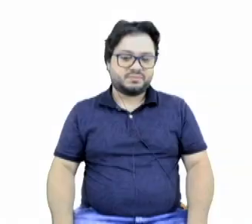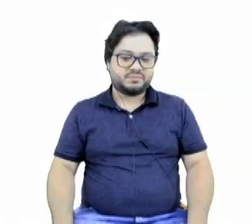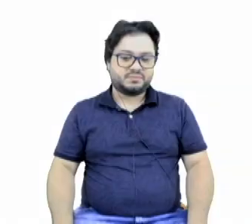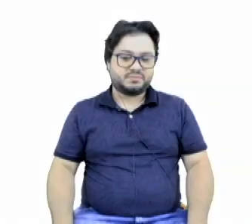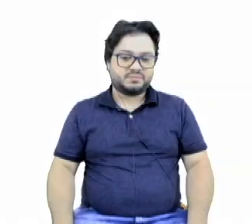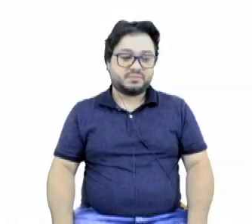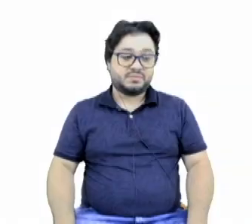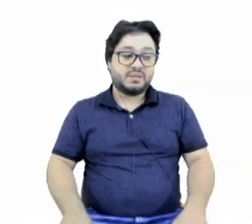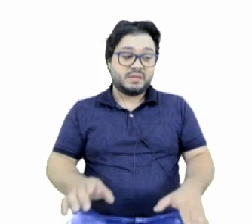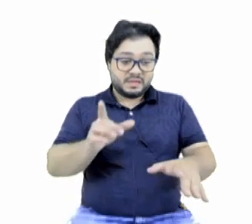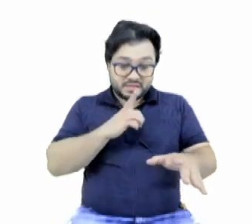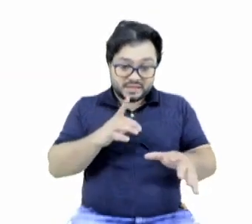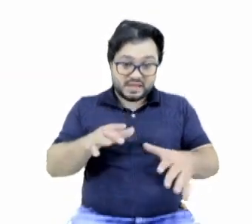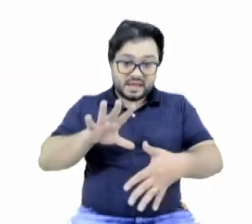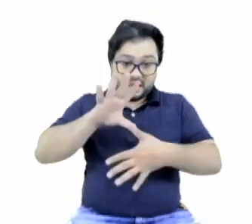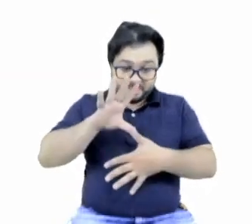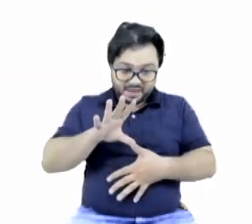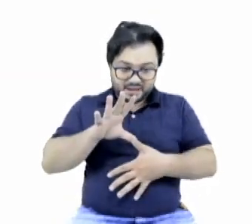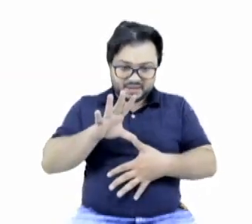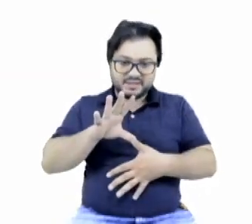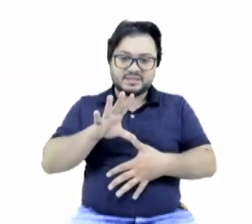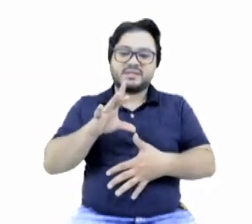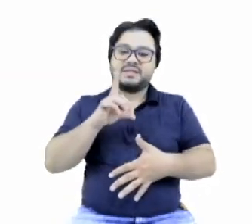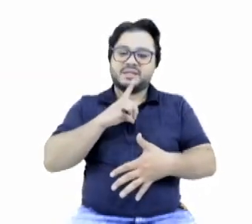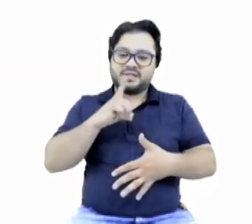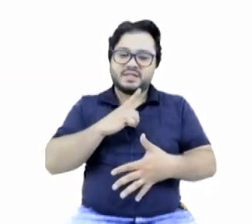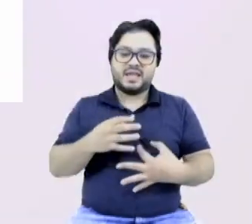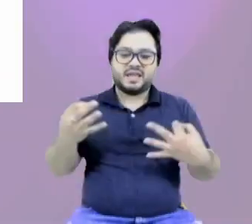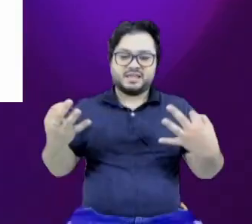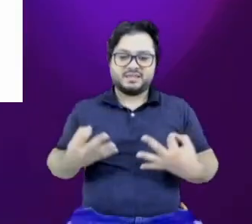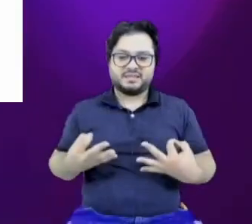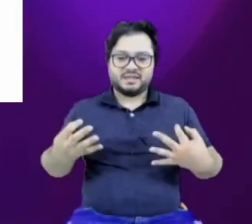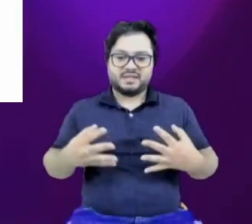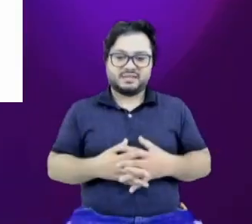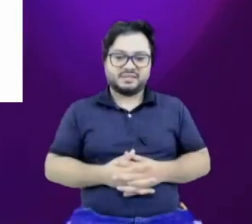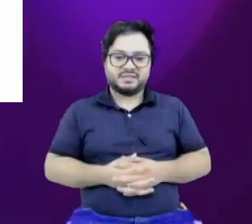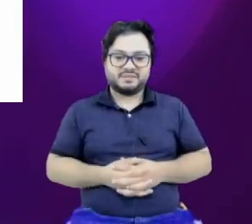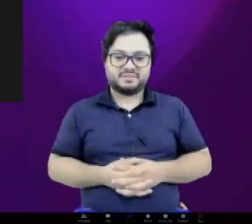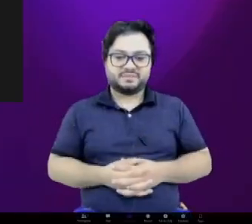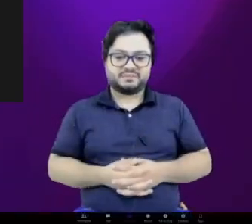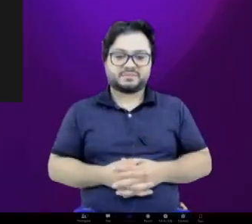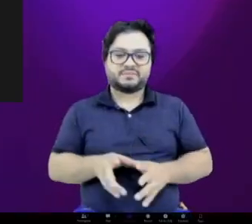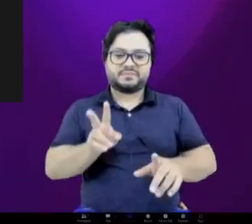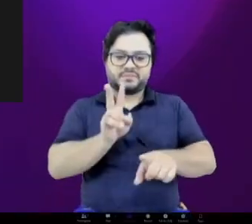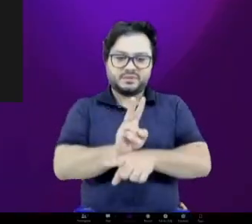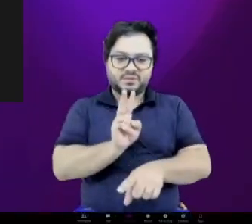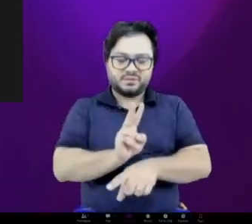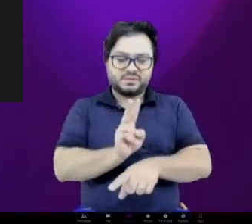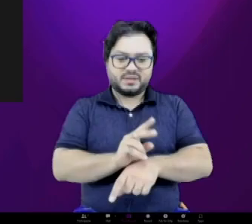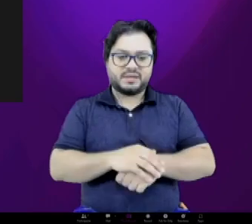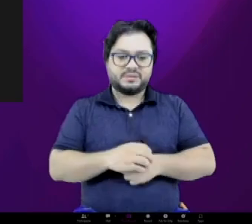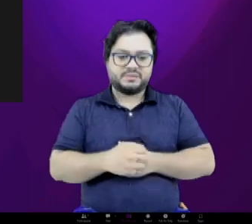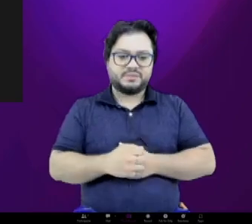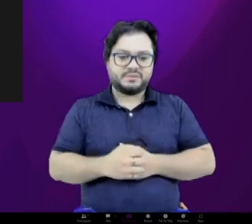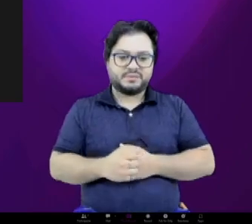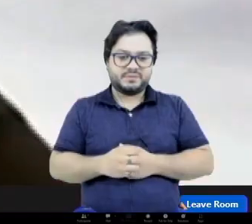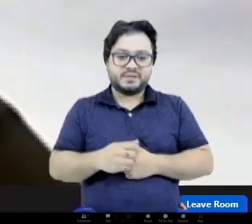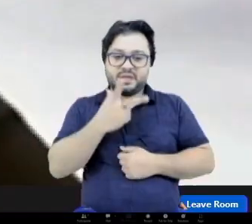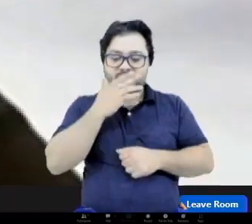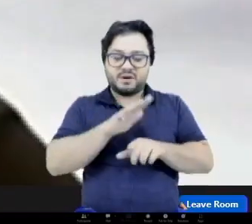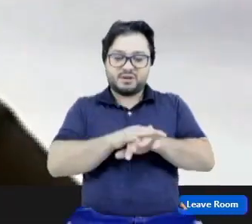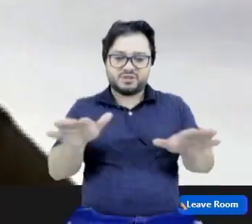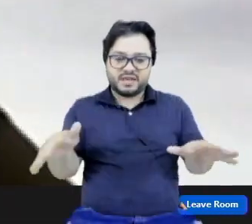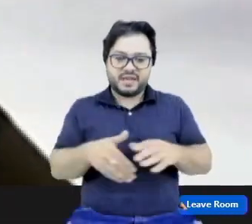Onde tem Américas, tem excelência em cuidar. Eu acho que é